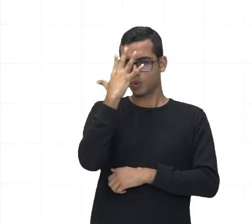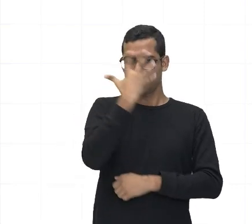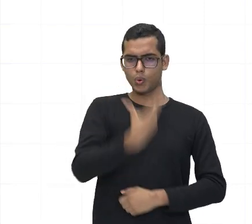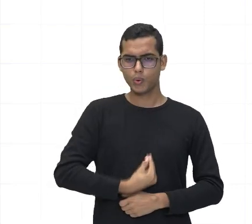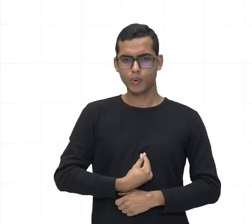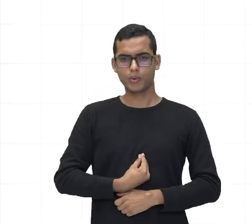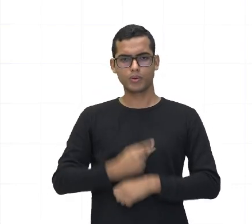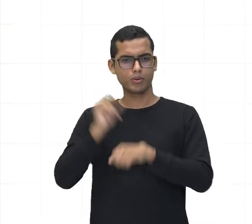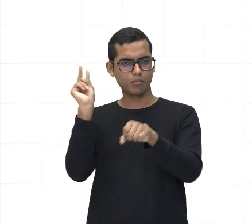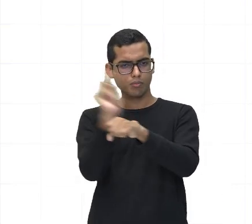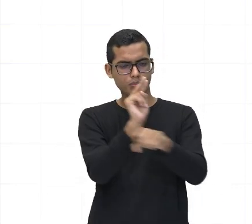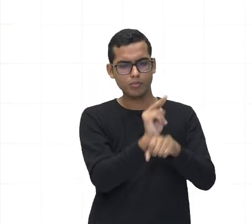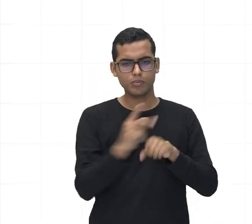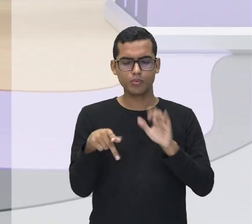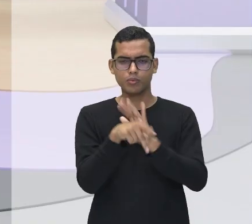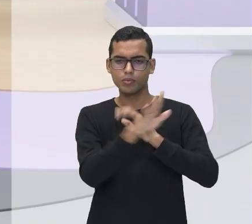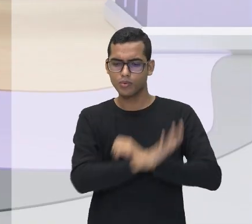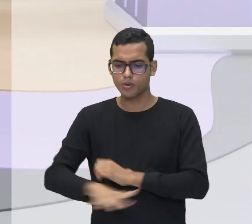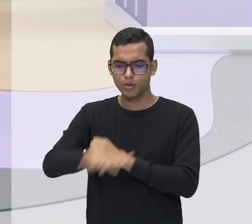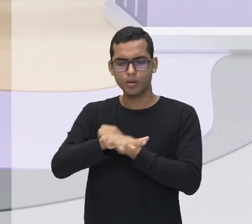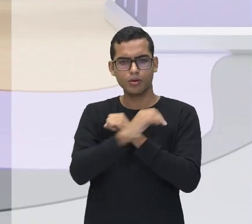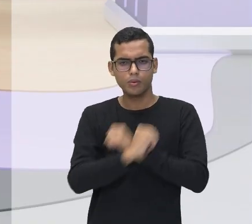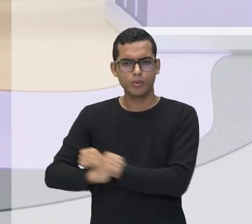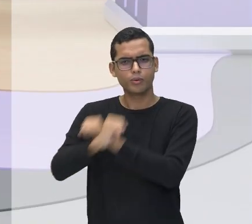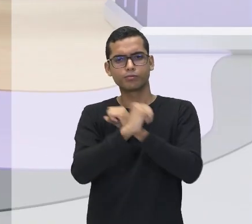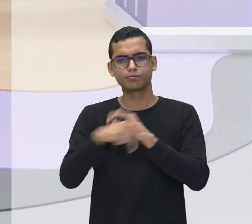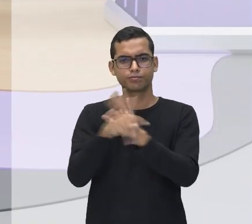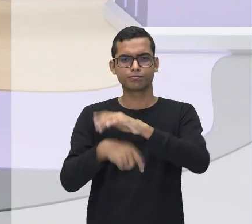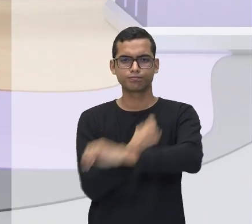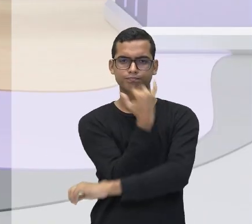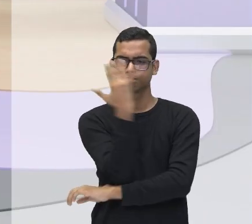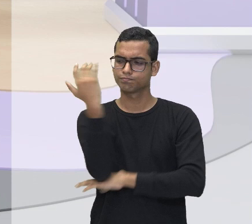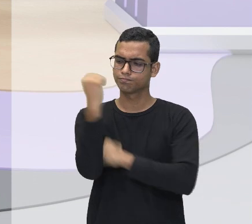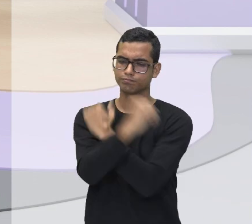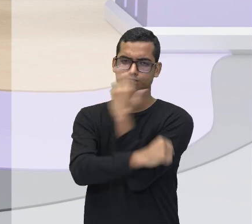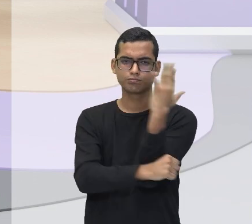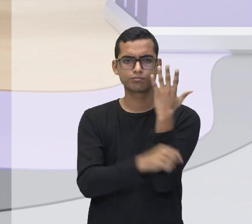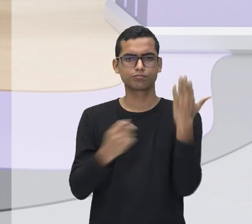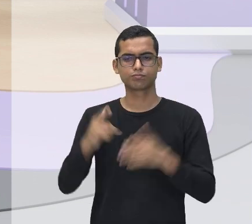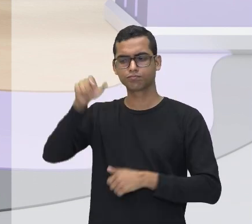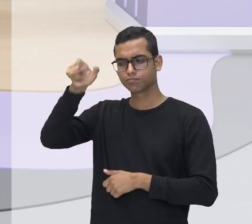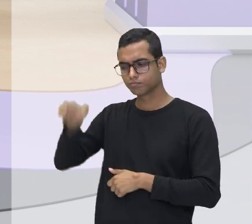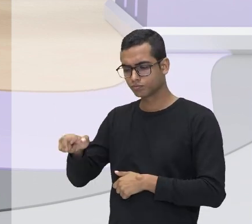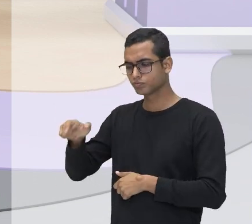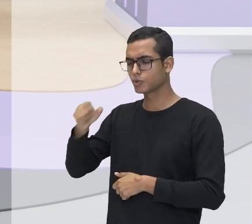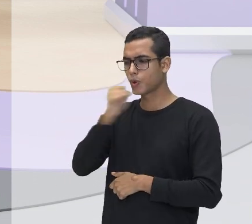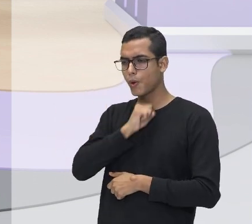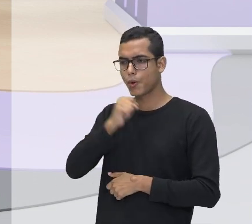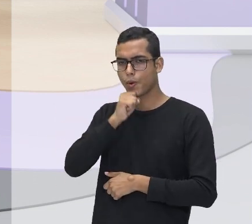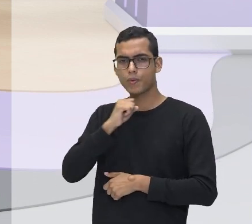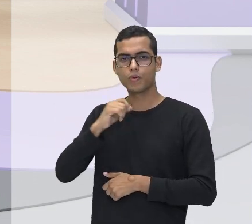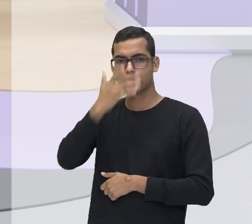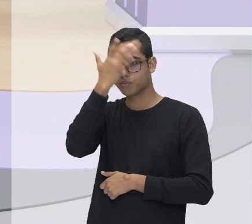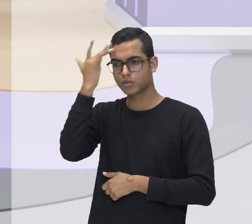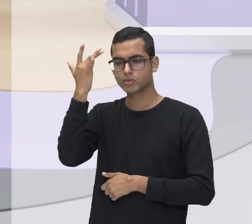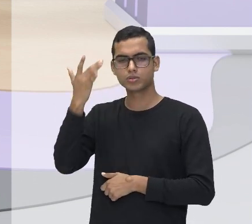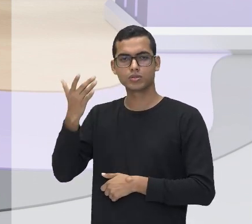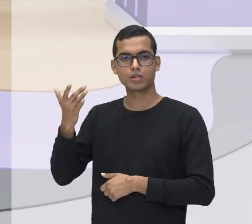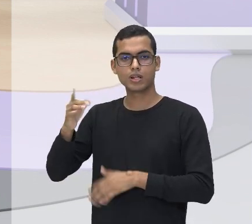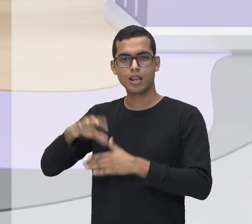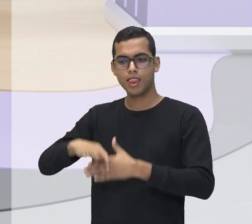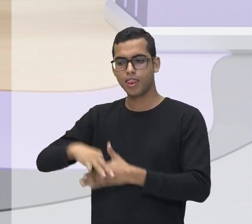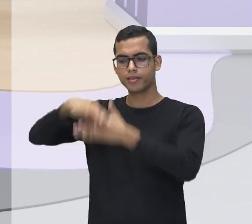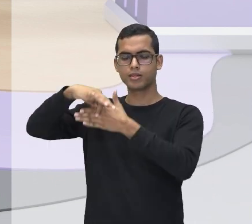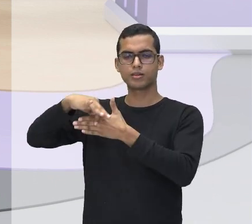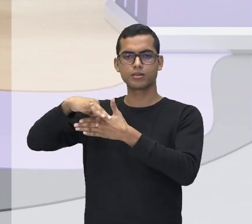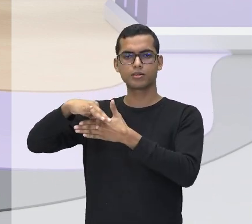que beleza, é o sacerdote daquele povo, é aquele que guarda todo o conhecimento